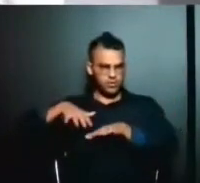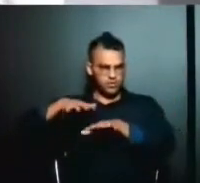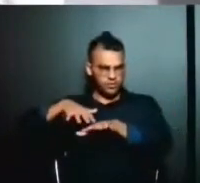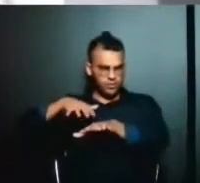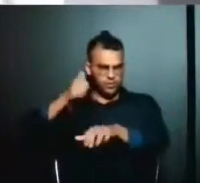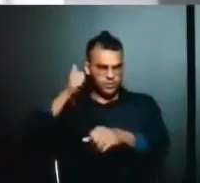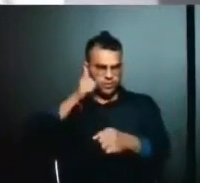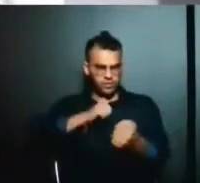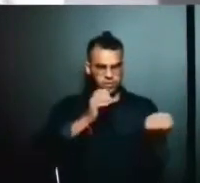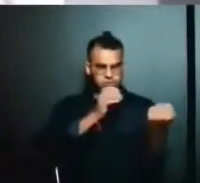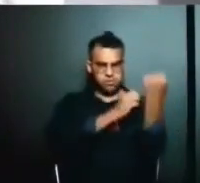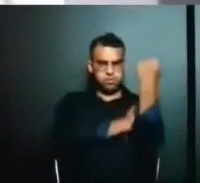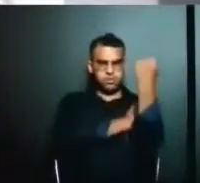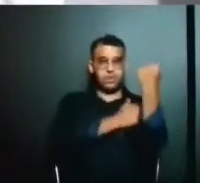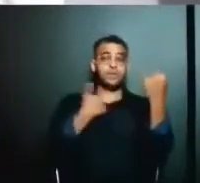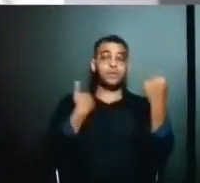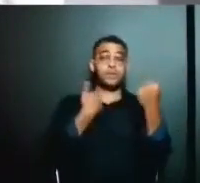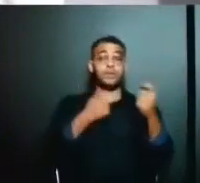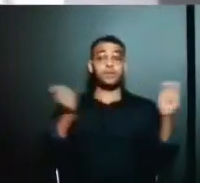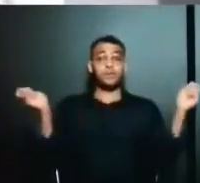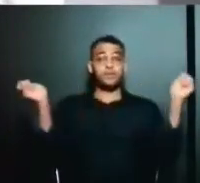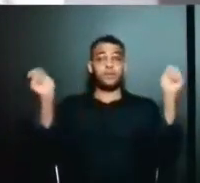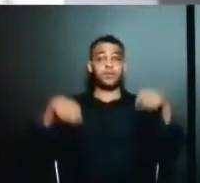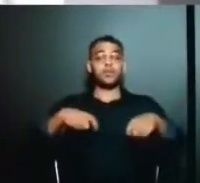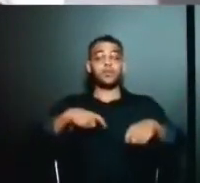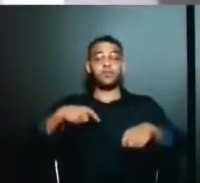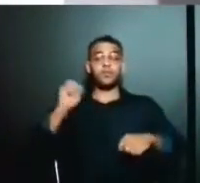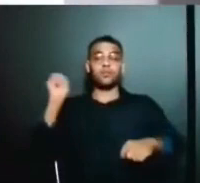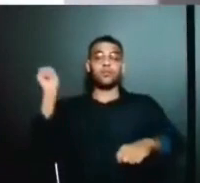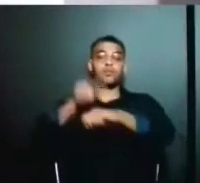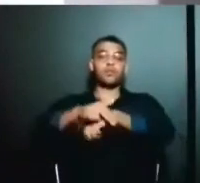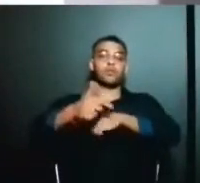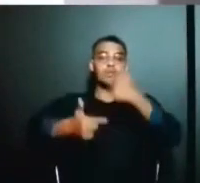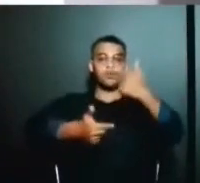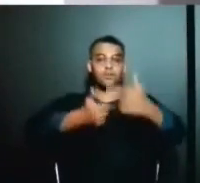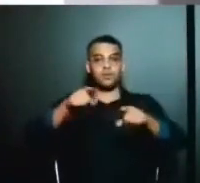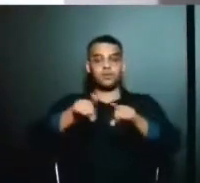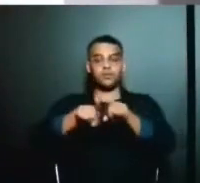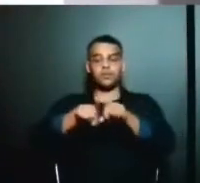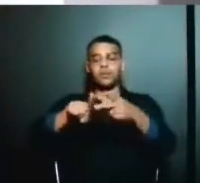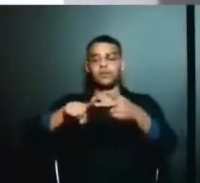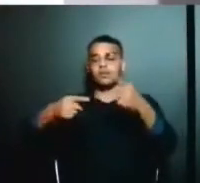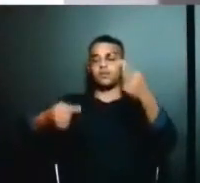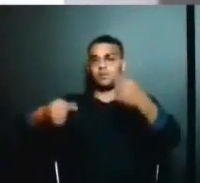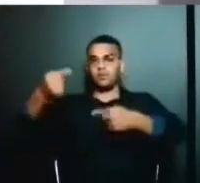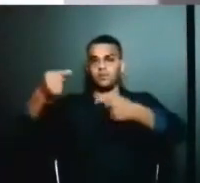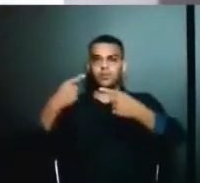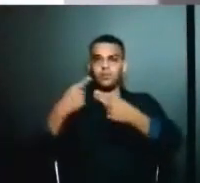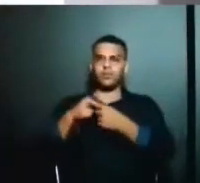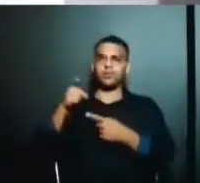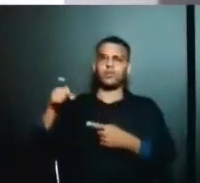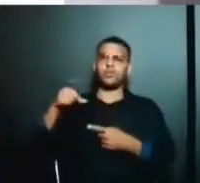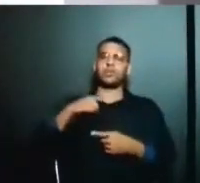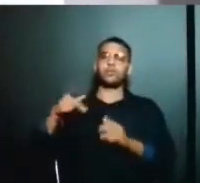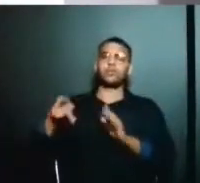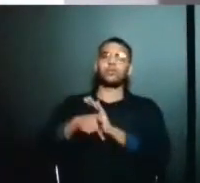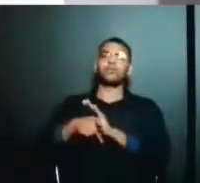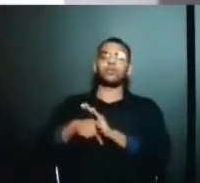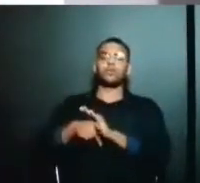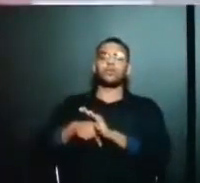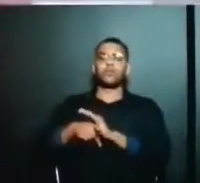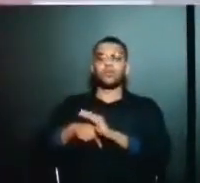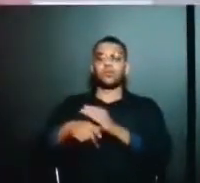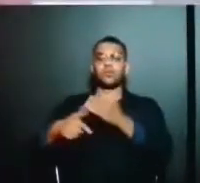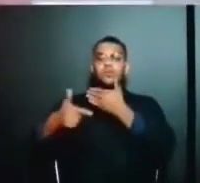espaço no mercado de trabalho e na política? E você é um exemplo de uma mulher que entrou, assim como eu, num cargo eletivo? Bom,